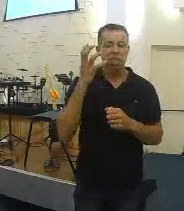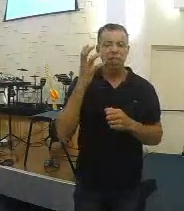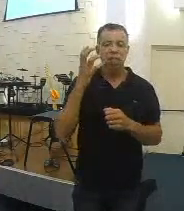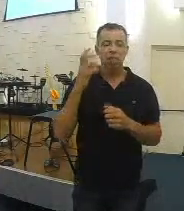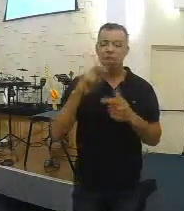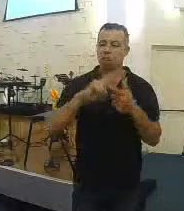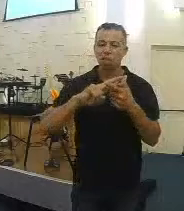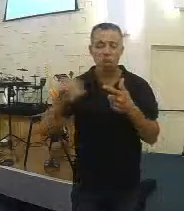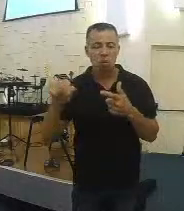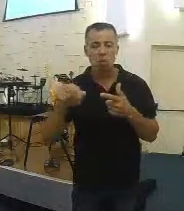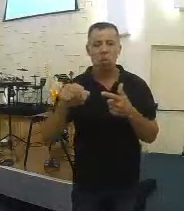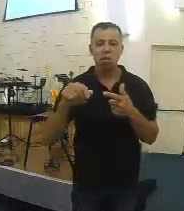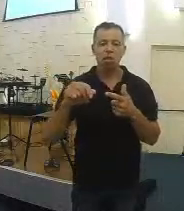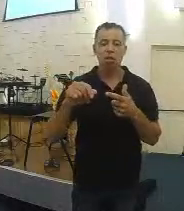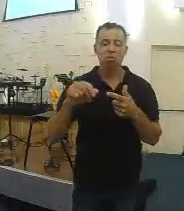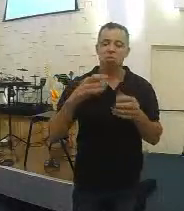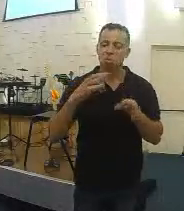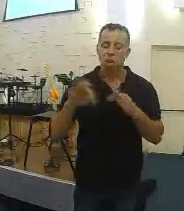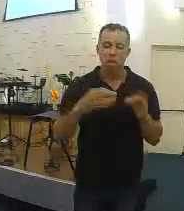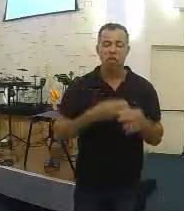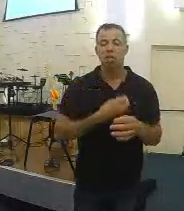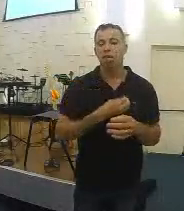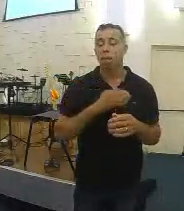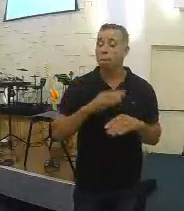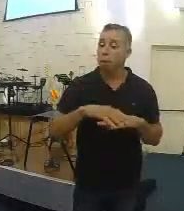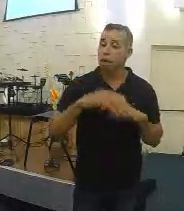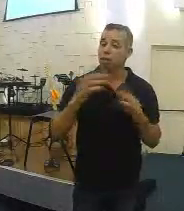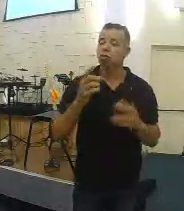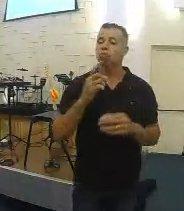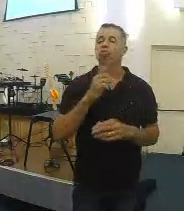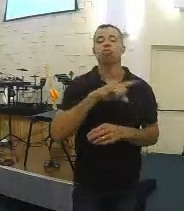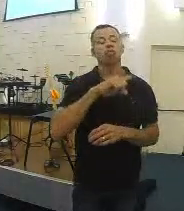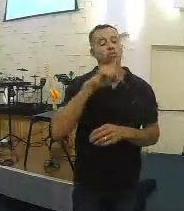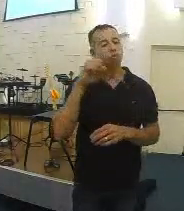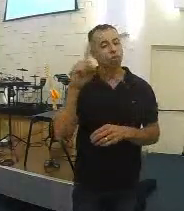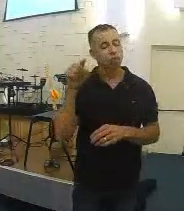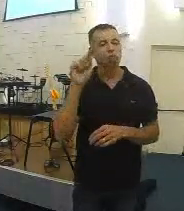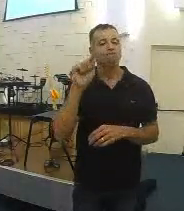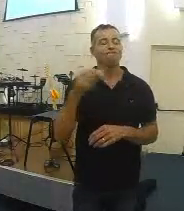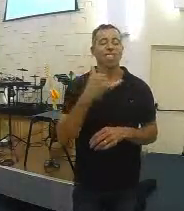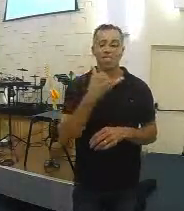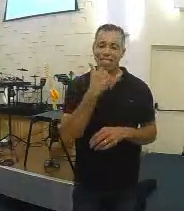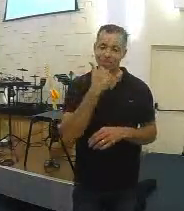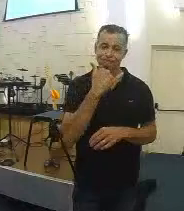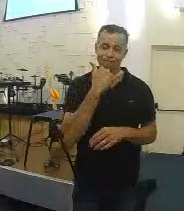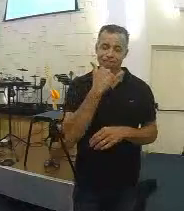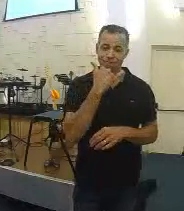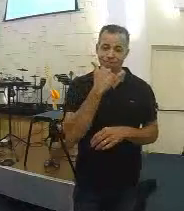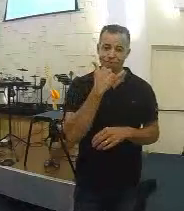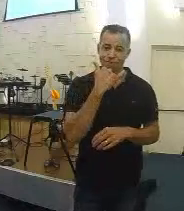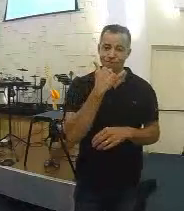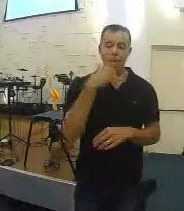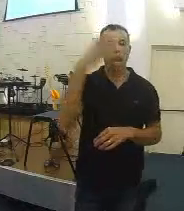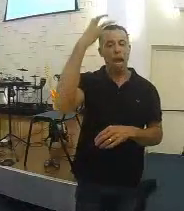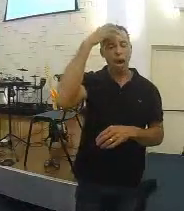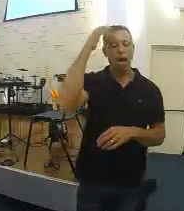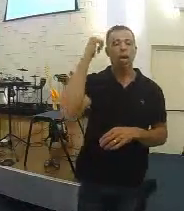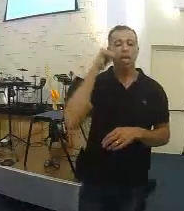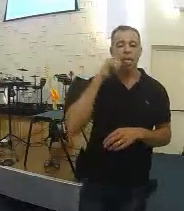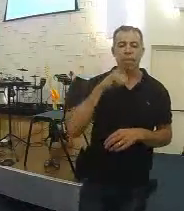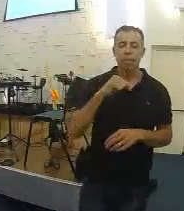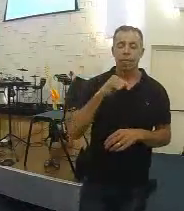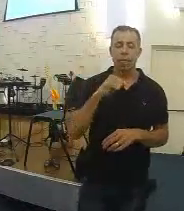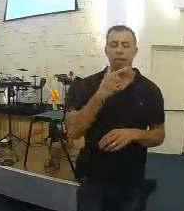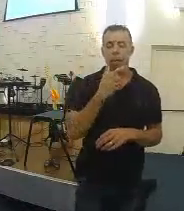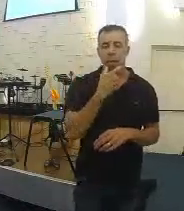propósito no viver. Mas um dia você se arrependerá por isso. A rainha Elizabeth simplesmente